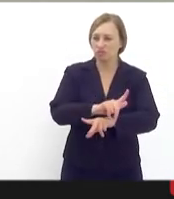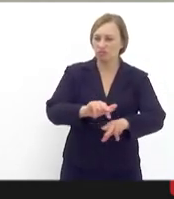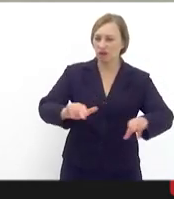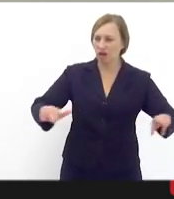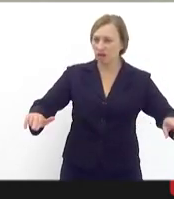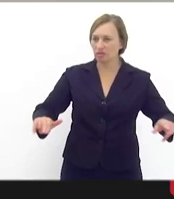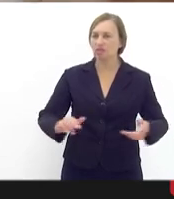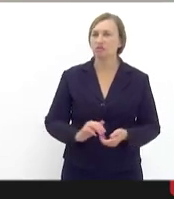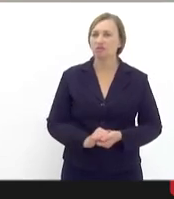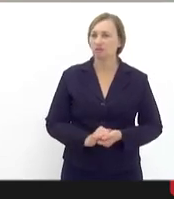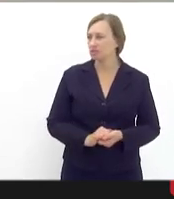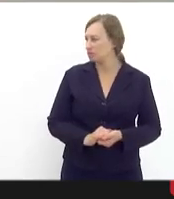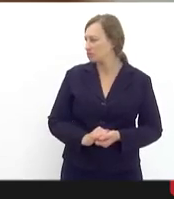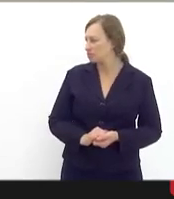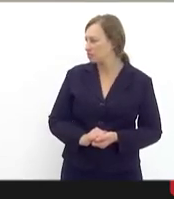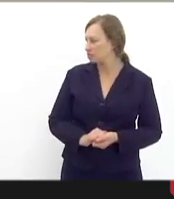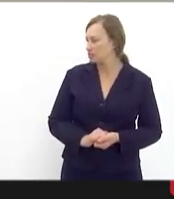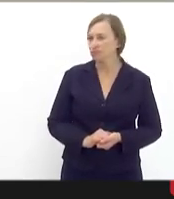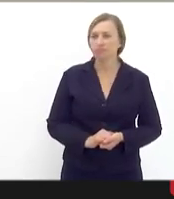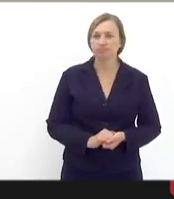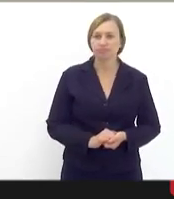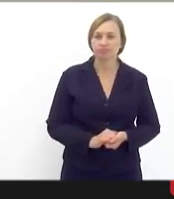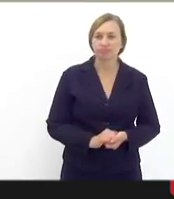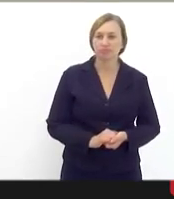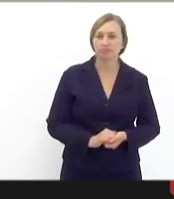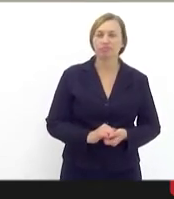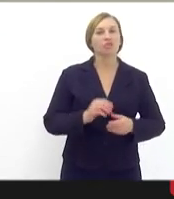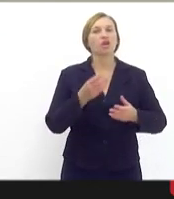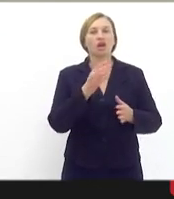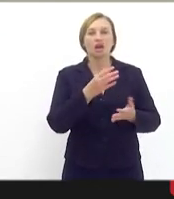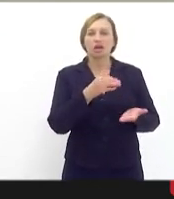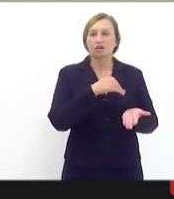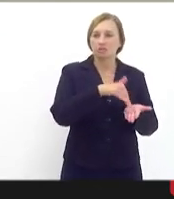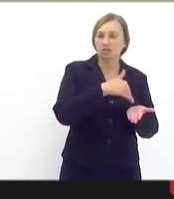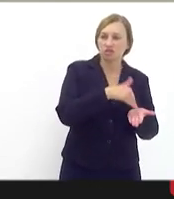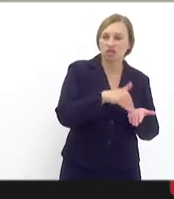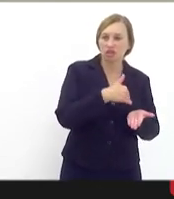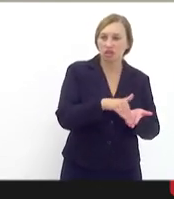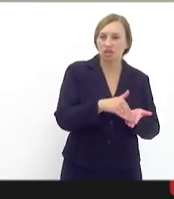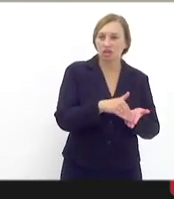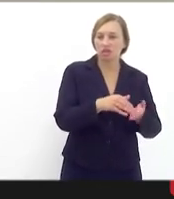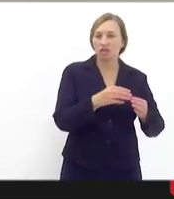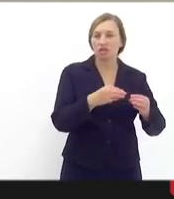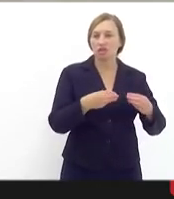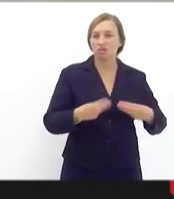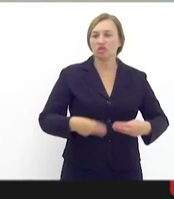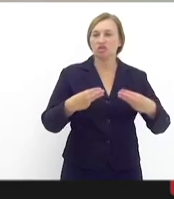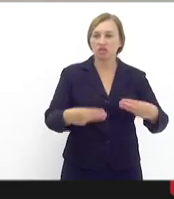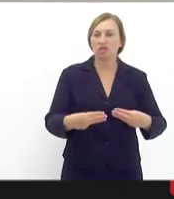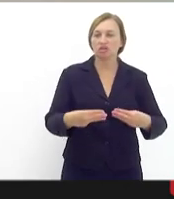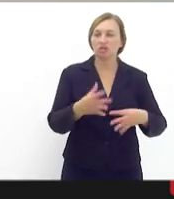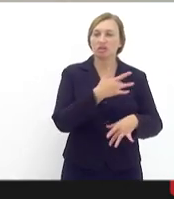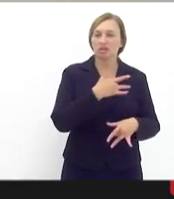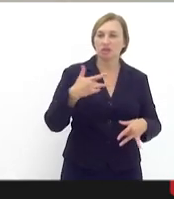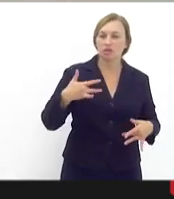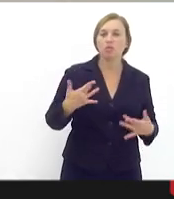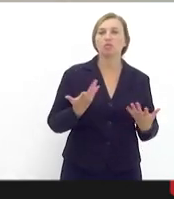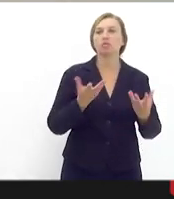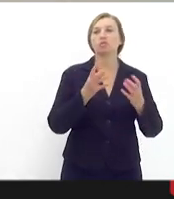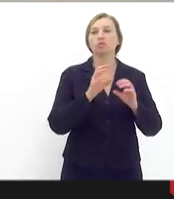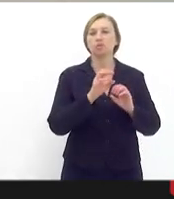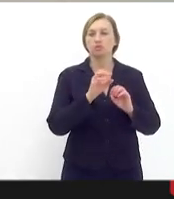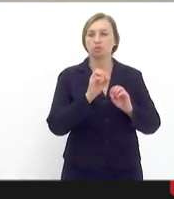efetivo quando a gente junta Ministério da Educação, Ministério das Comunicações, Ministério da Saúde, Ministério de Direitos Humanos, em prol de uma